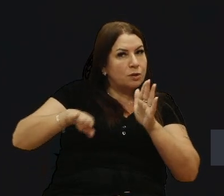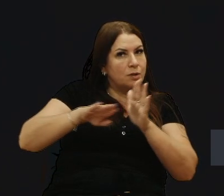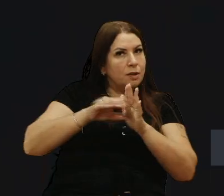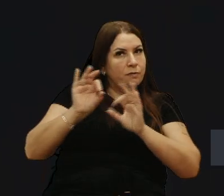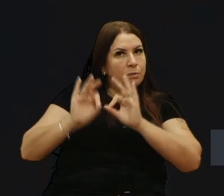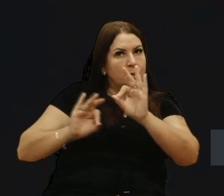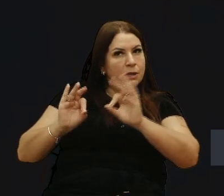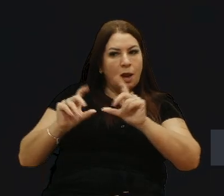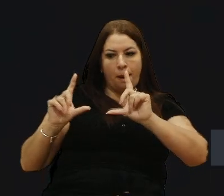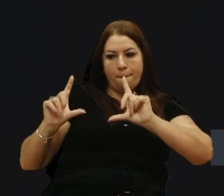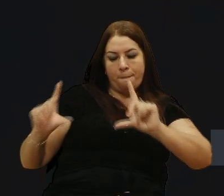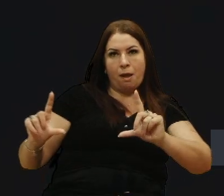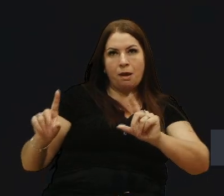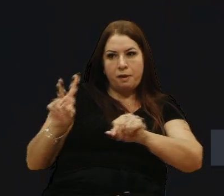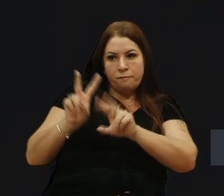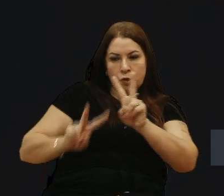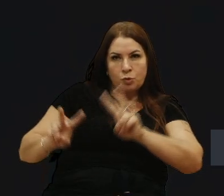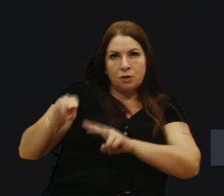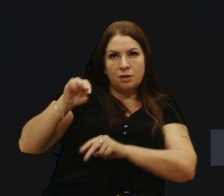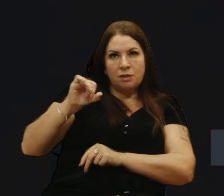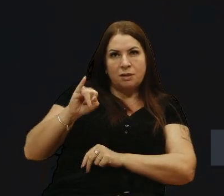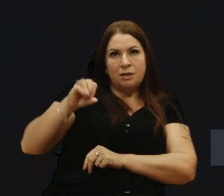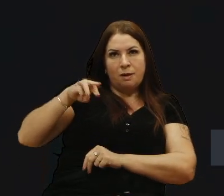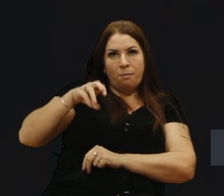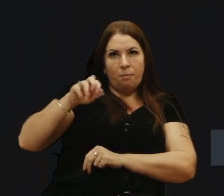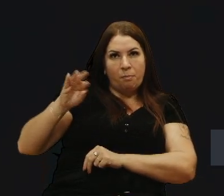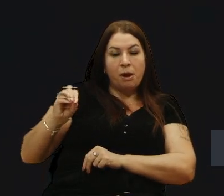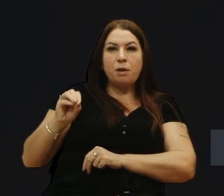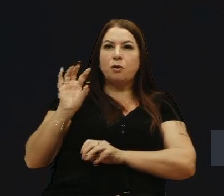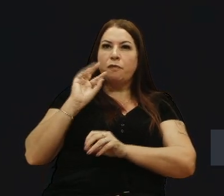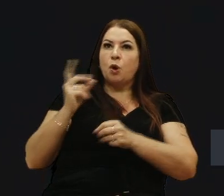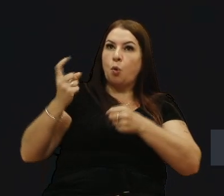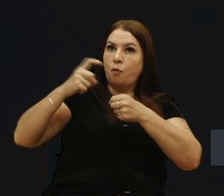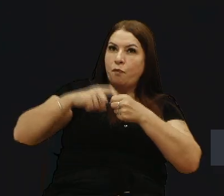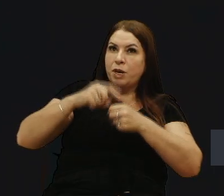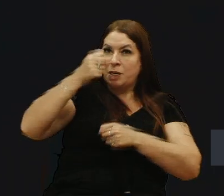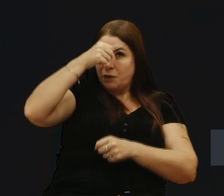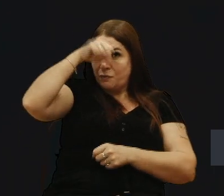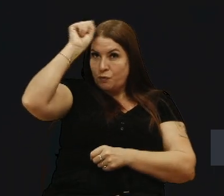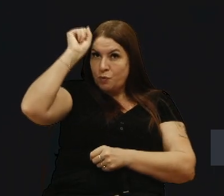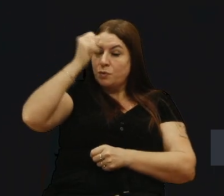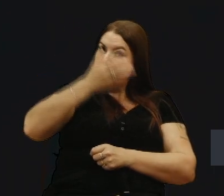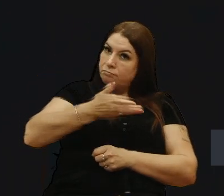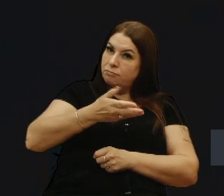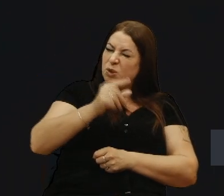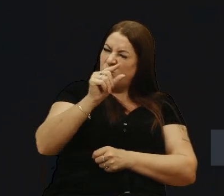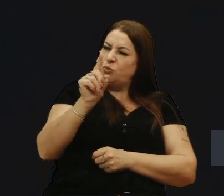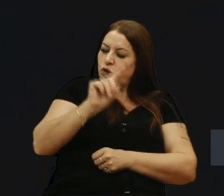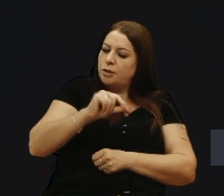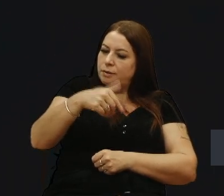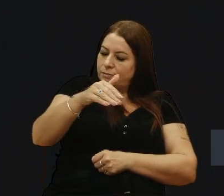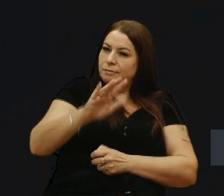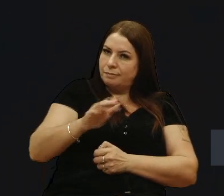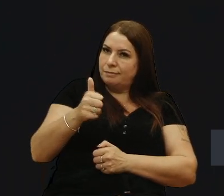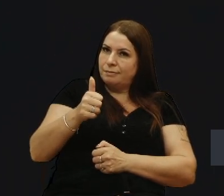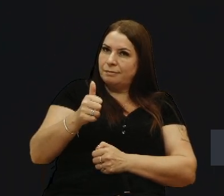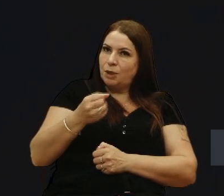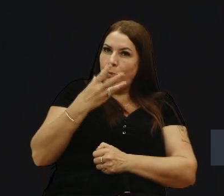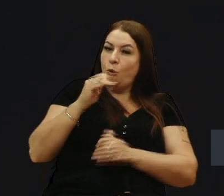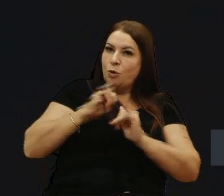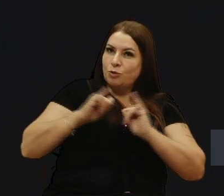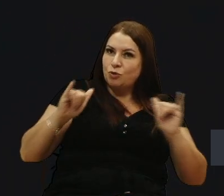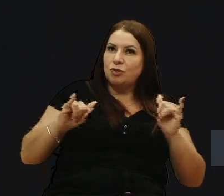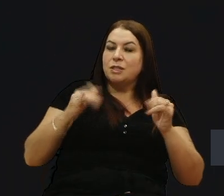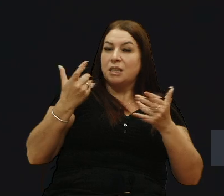fazer emplacamento, vistoria no Inmetro, estabelecer o convênio com a universidade, então uns dias a mais. É uma boa